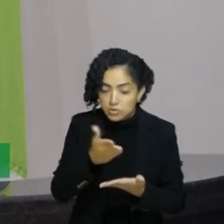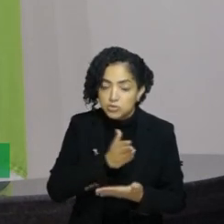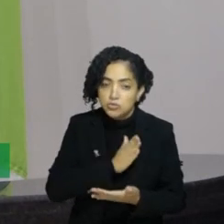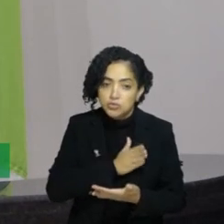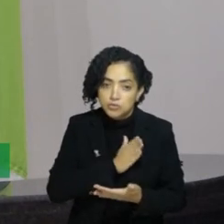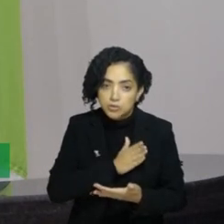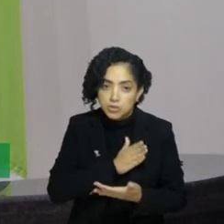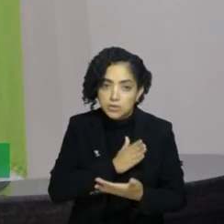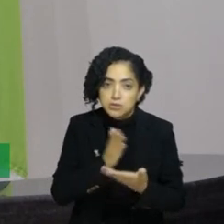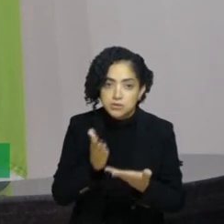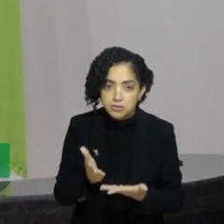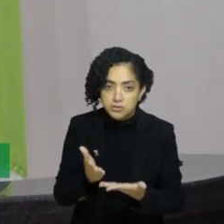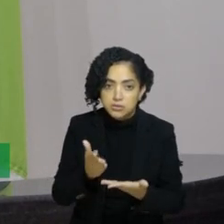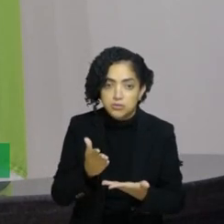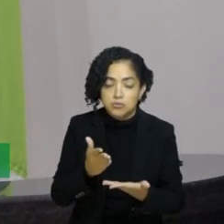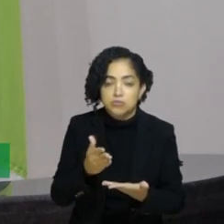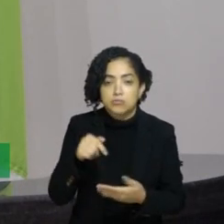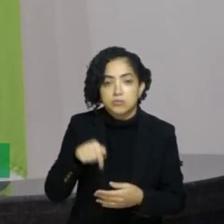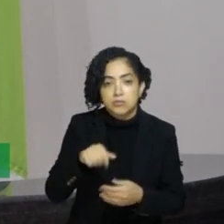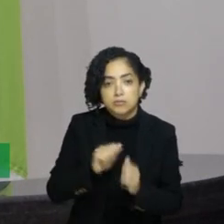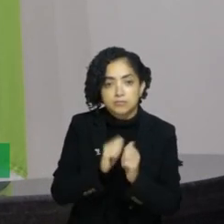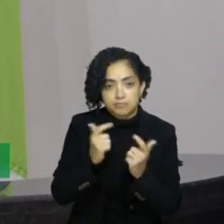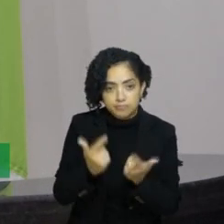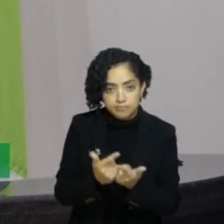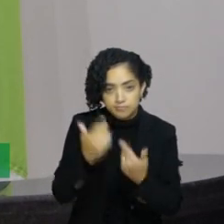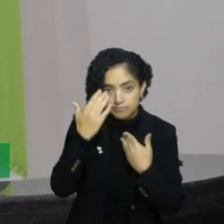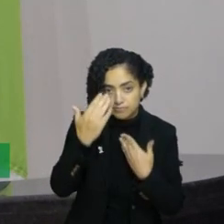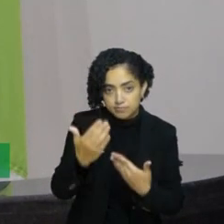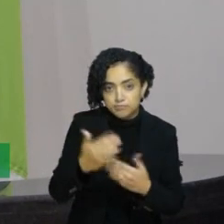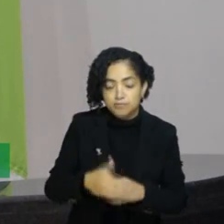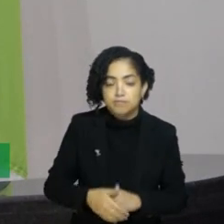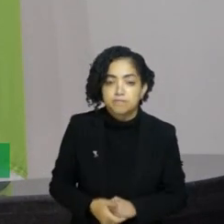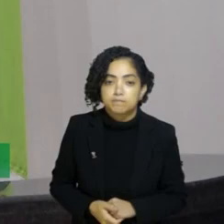fraterno do nosso parlamento estadual. Muito obrigada.